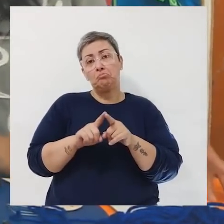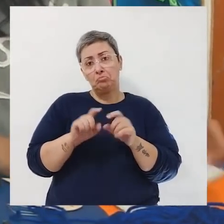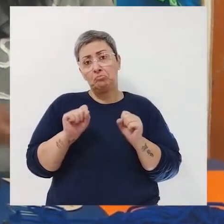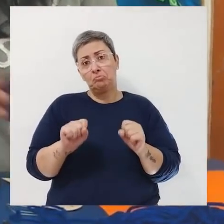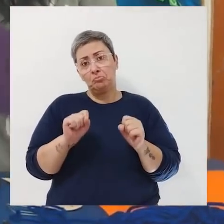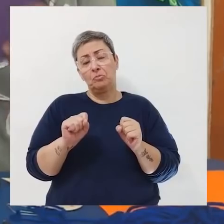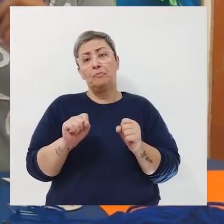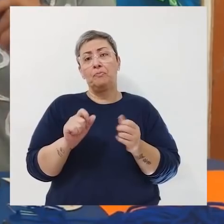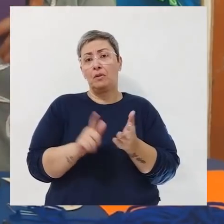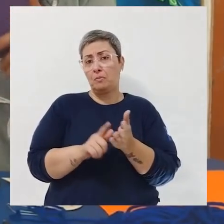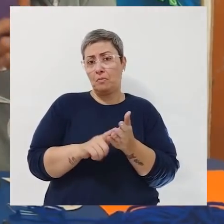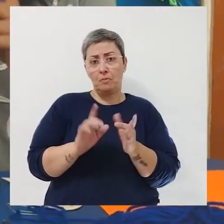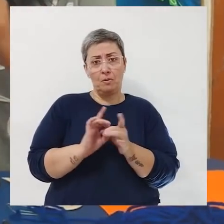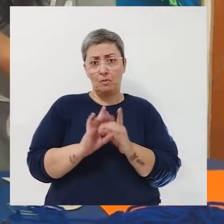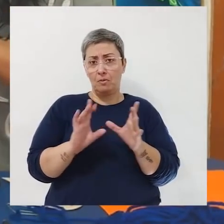cartão, pode ser um